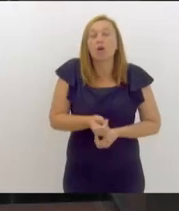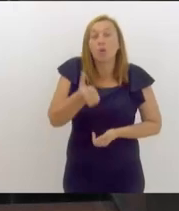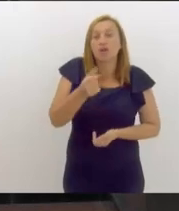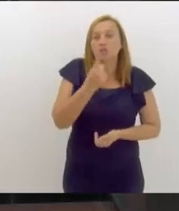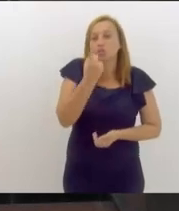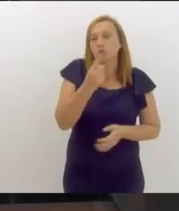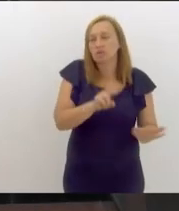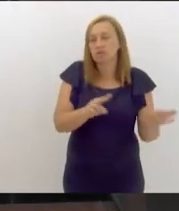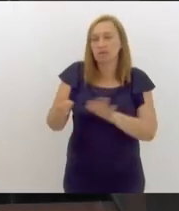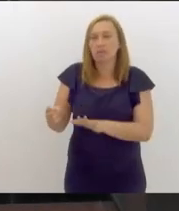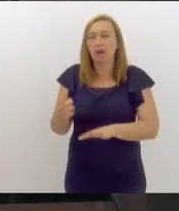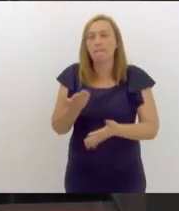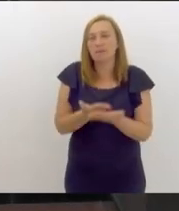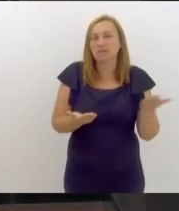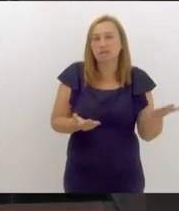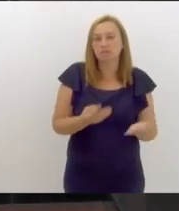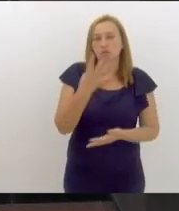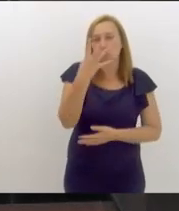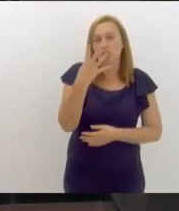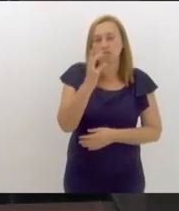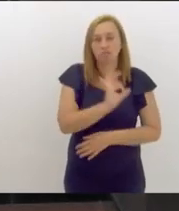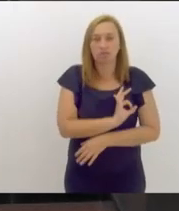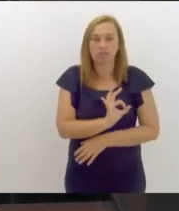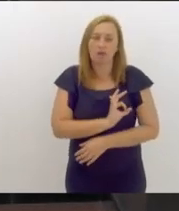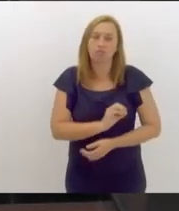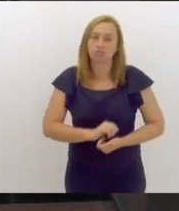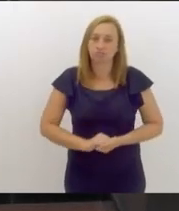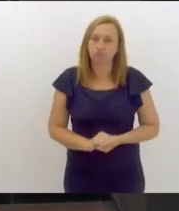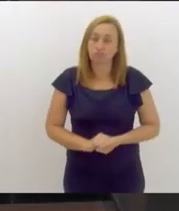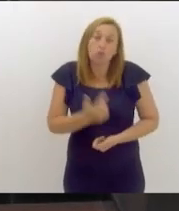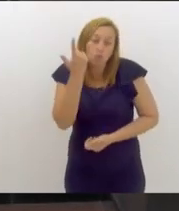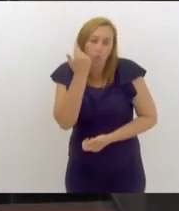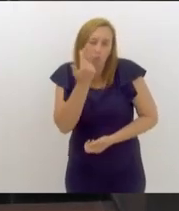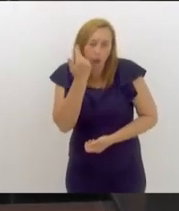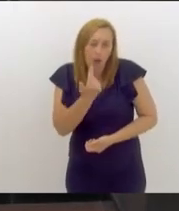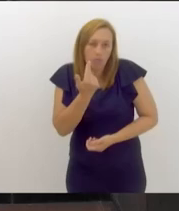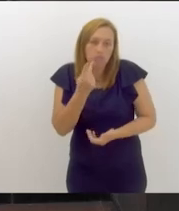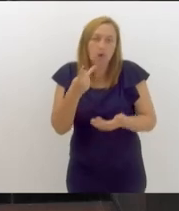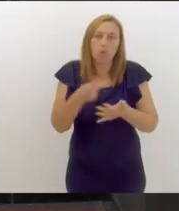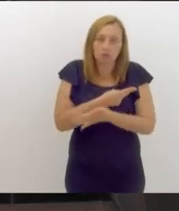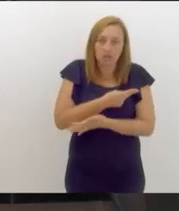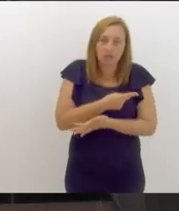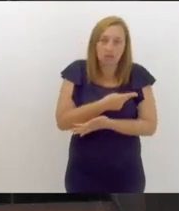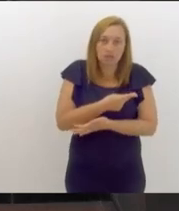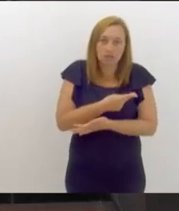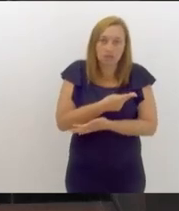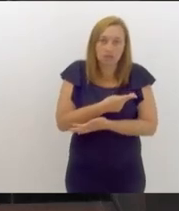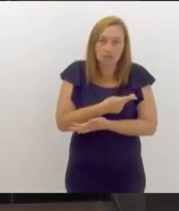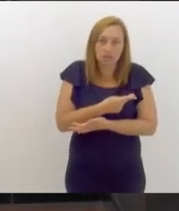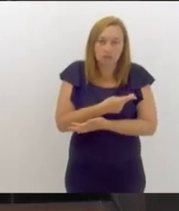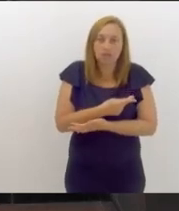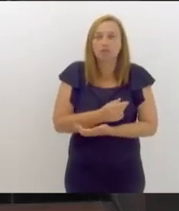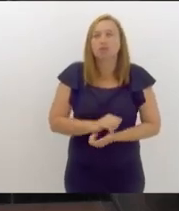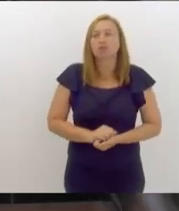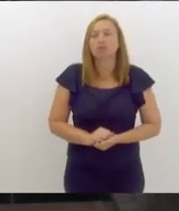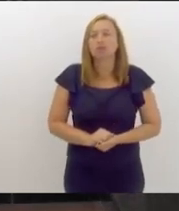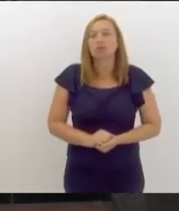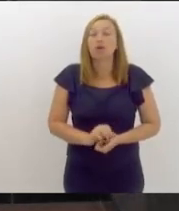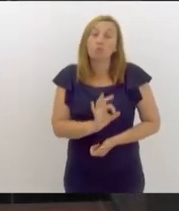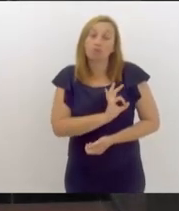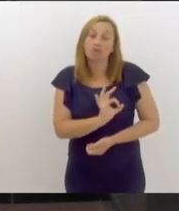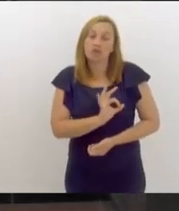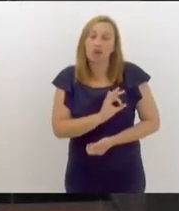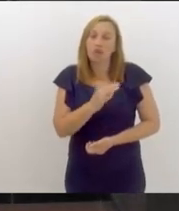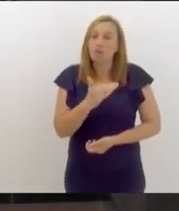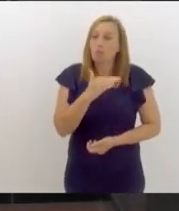uma semana perdemos quatro policiais e o normal que se acontece normalmente que normalmente acontece é o policial